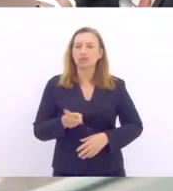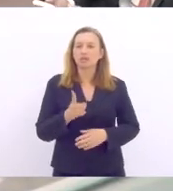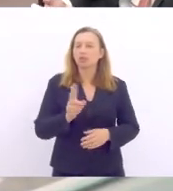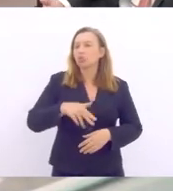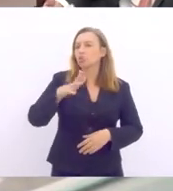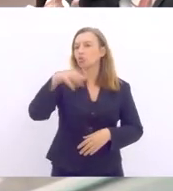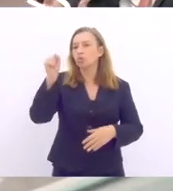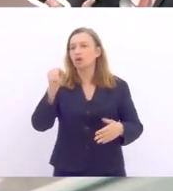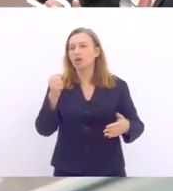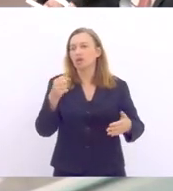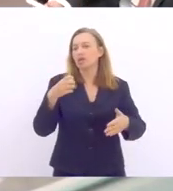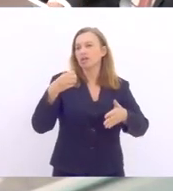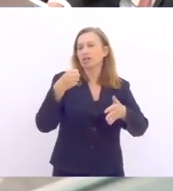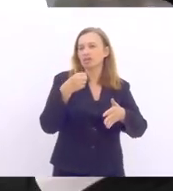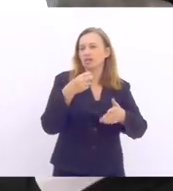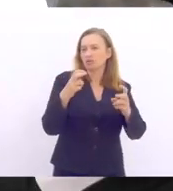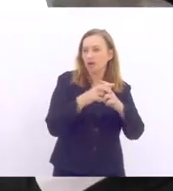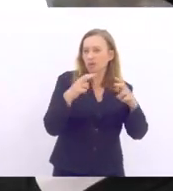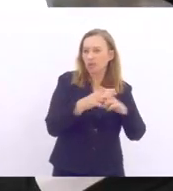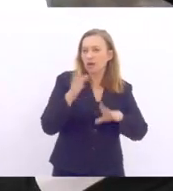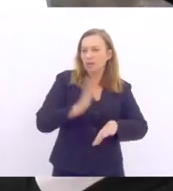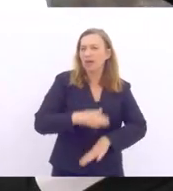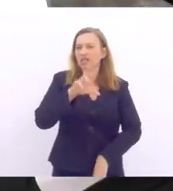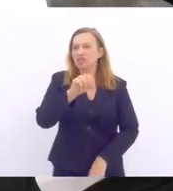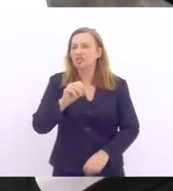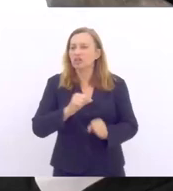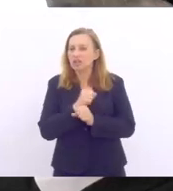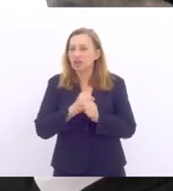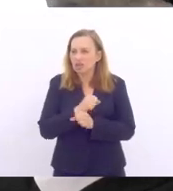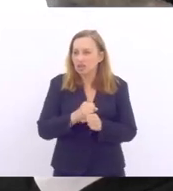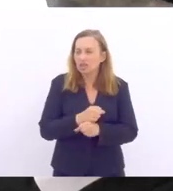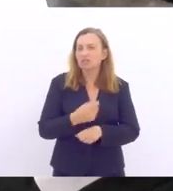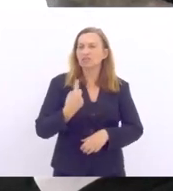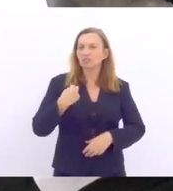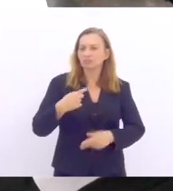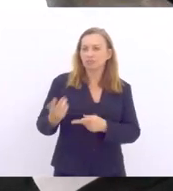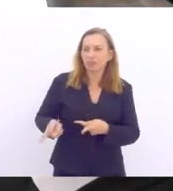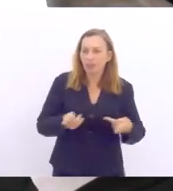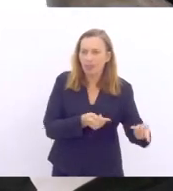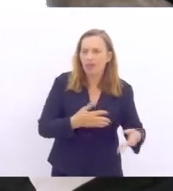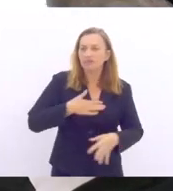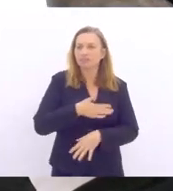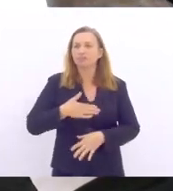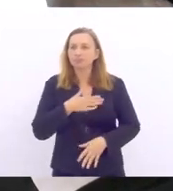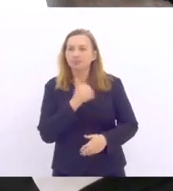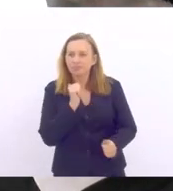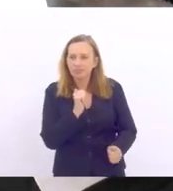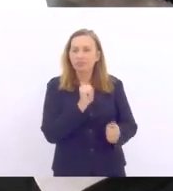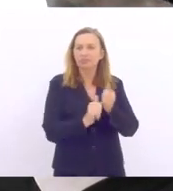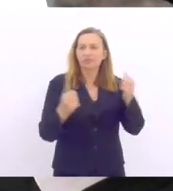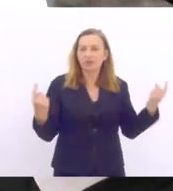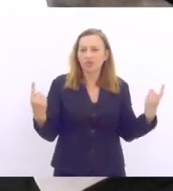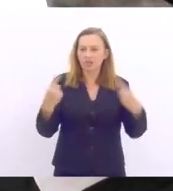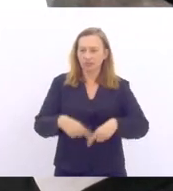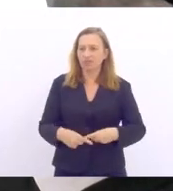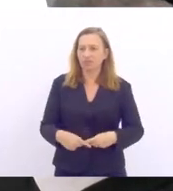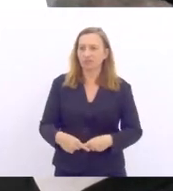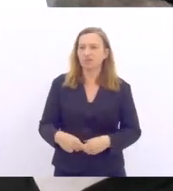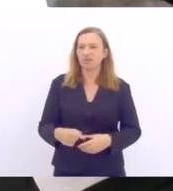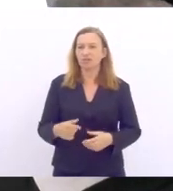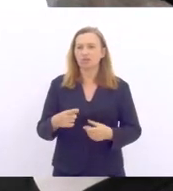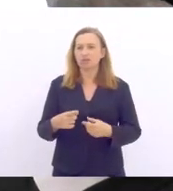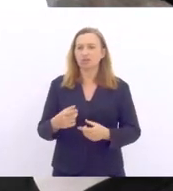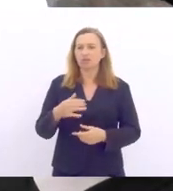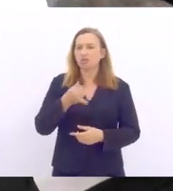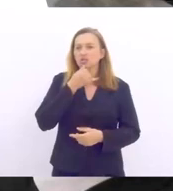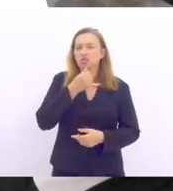briga. Quem tem aqui mais de 50 anos e frequentou geral como eu frequentei, que eu gostava de jogo era de geral. Fiquei revoltado com o